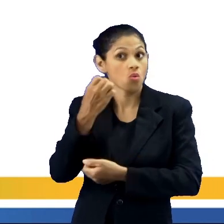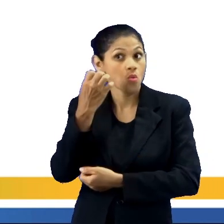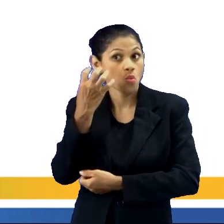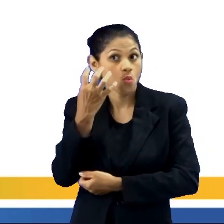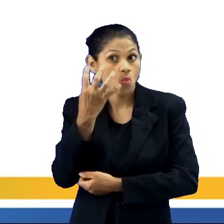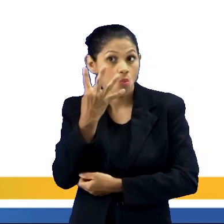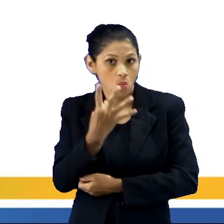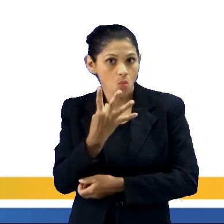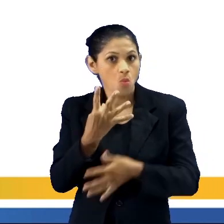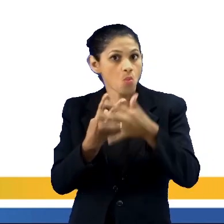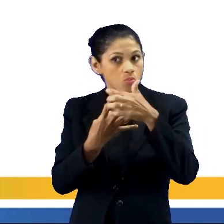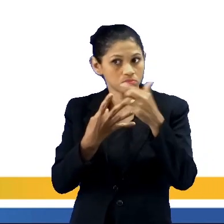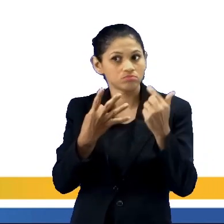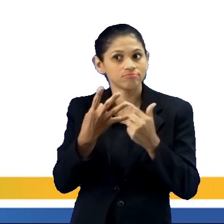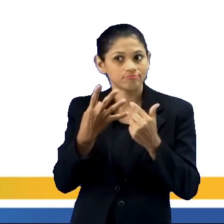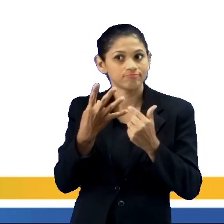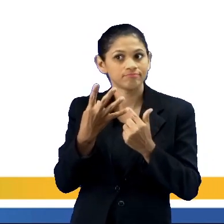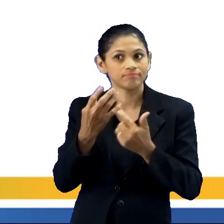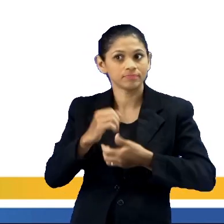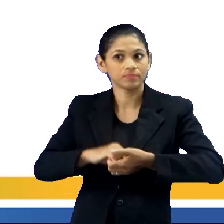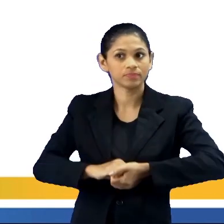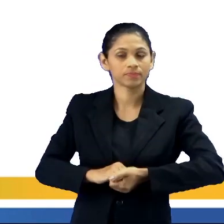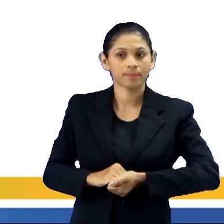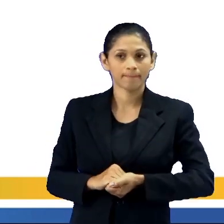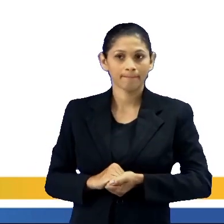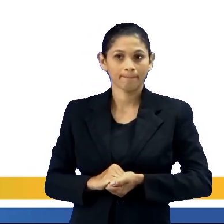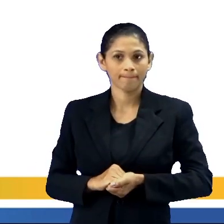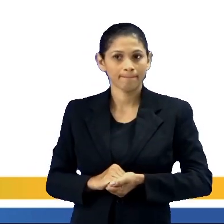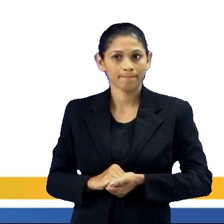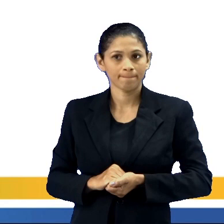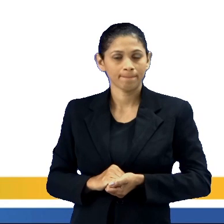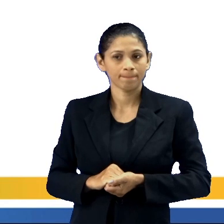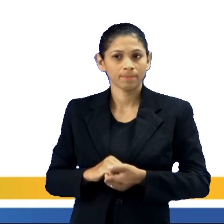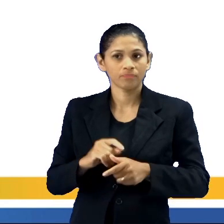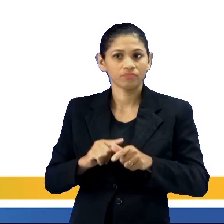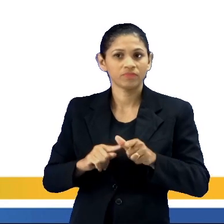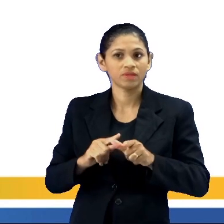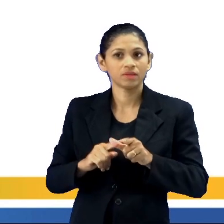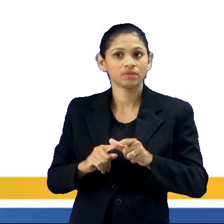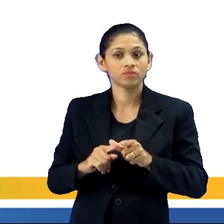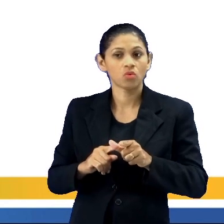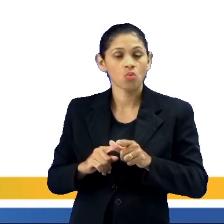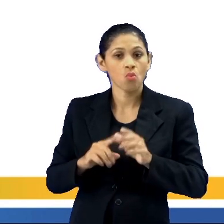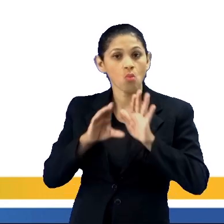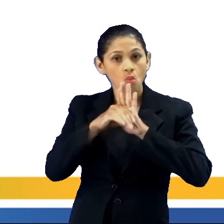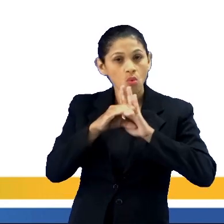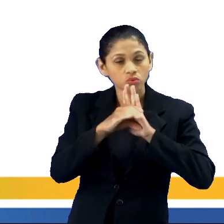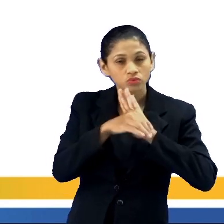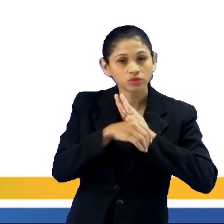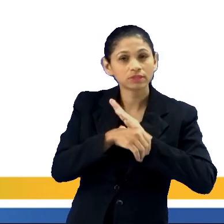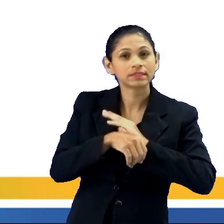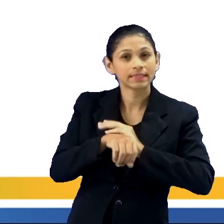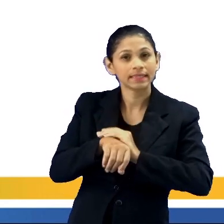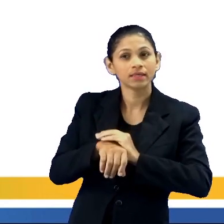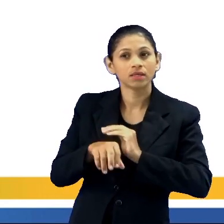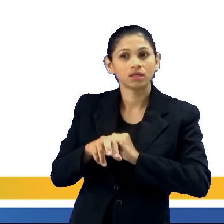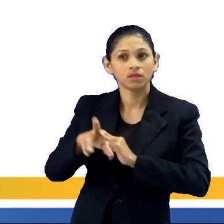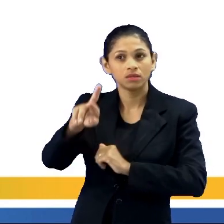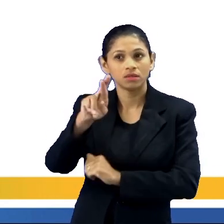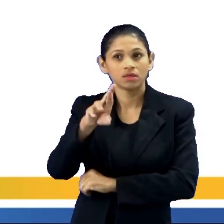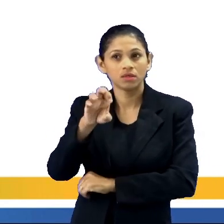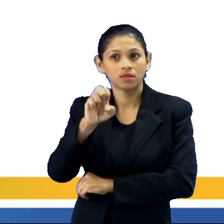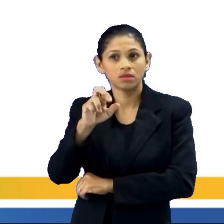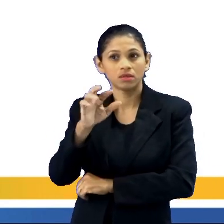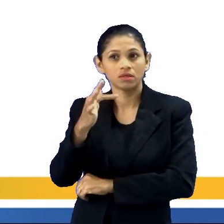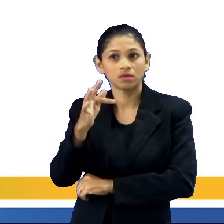resposta. Muita atenção. Sobre o conceito de reforma agrária, é correto afirmar